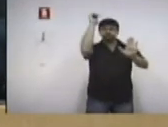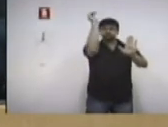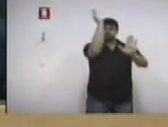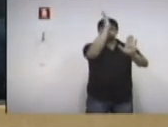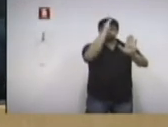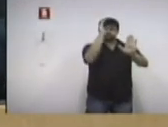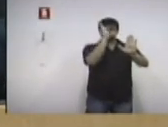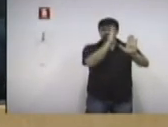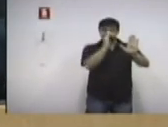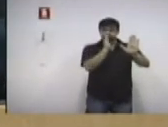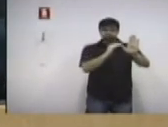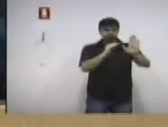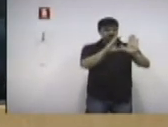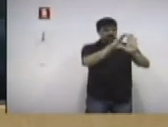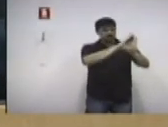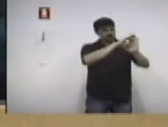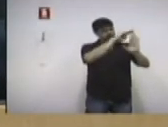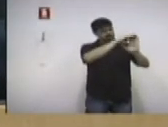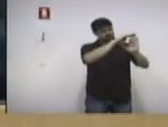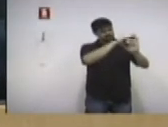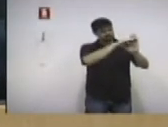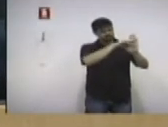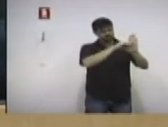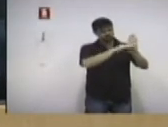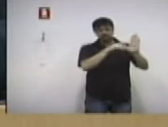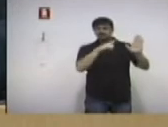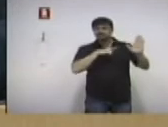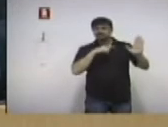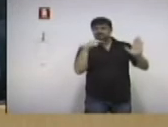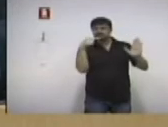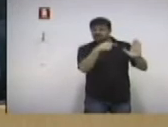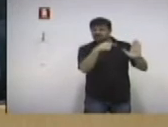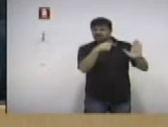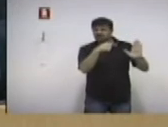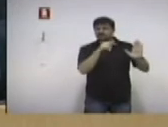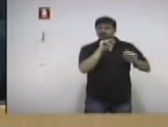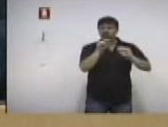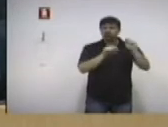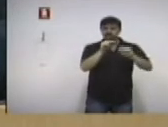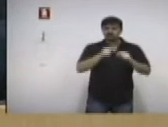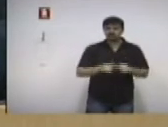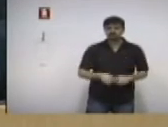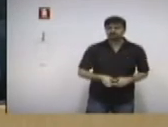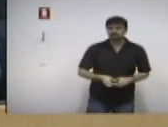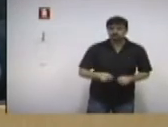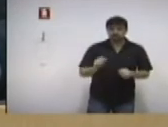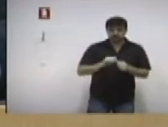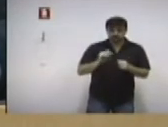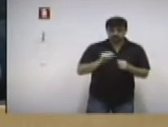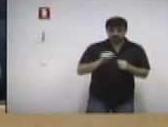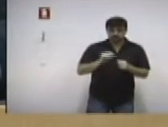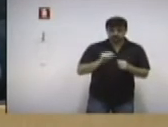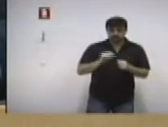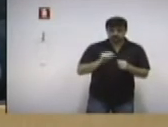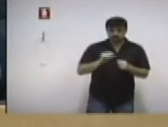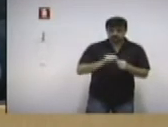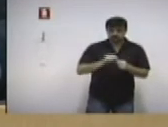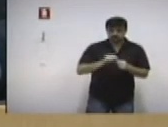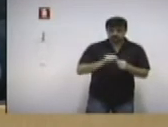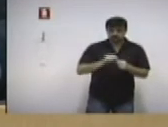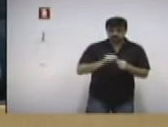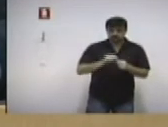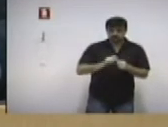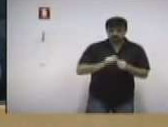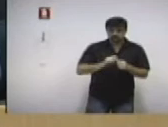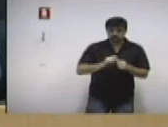do Brasil se traga ao município seja ele qual for